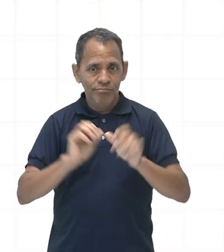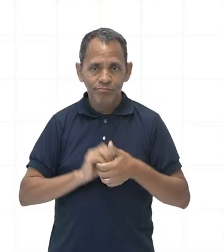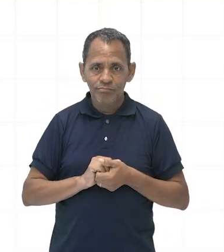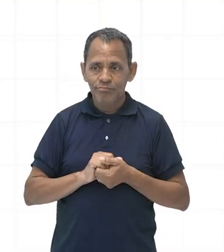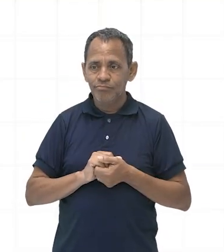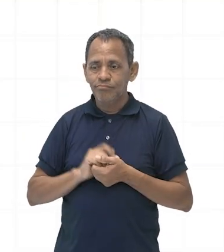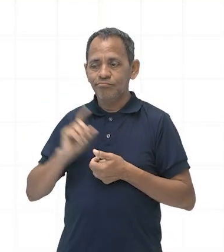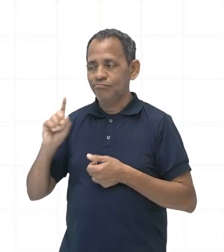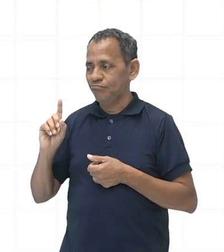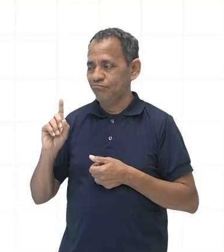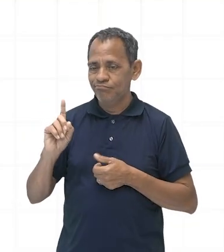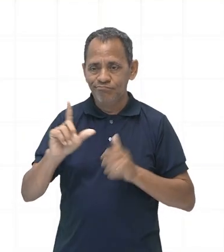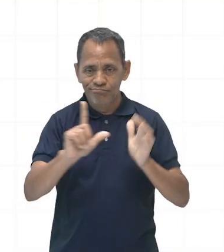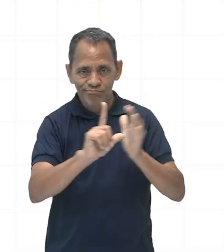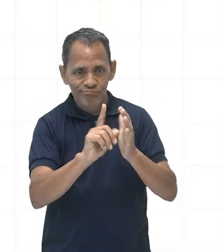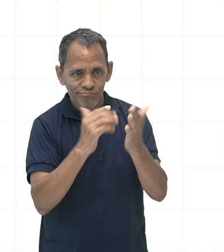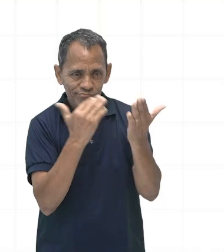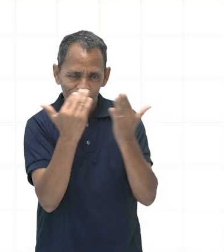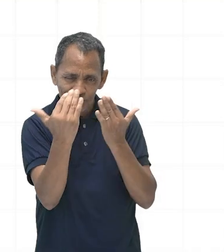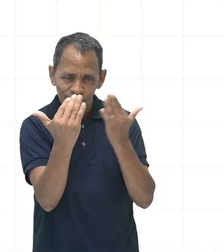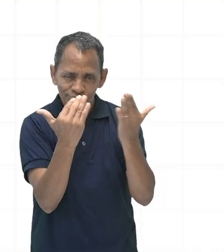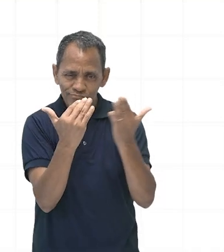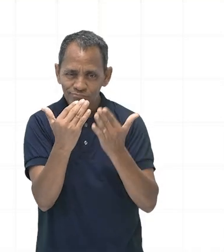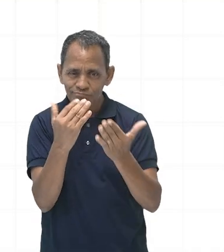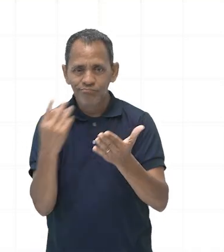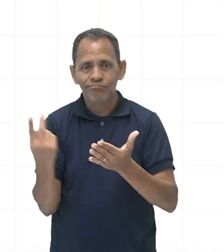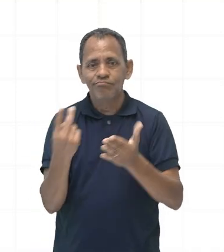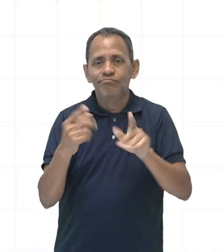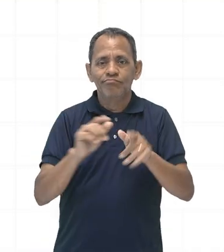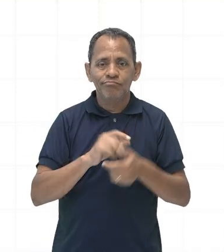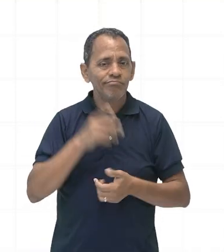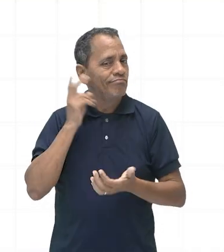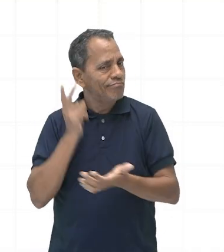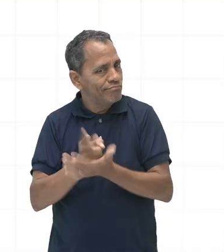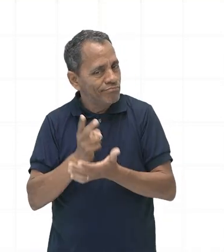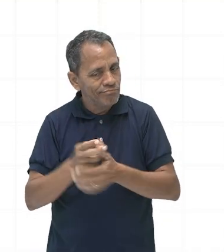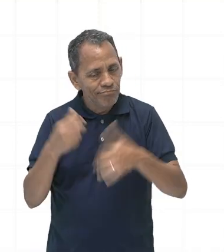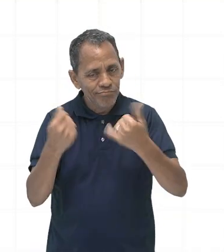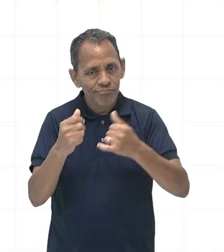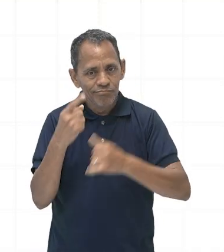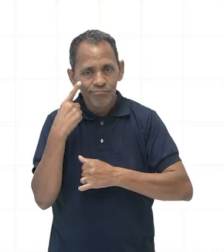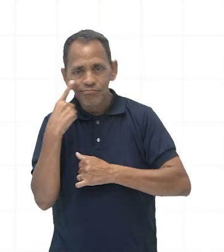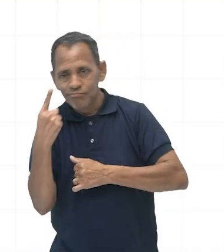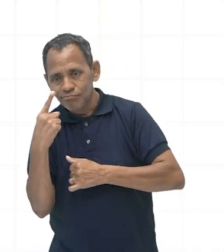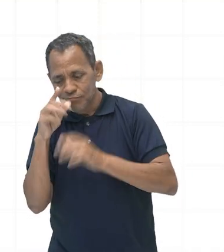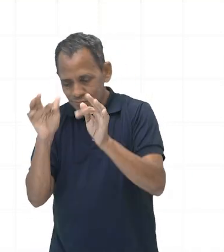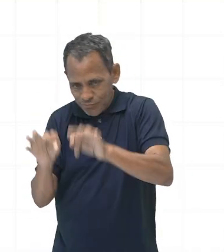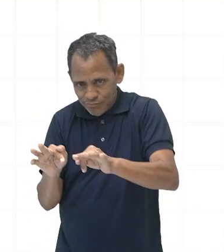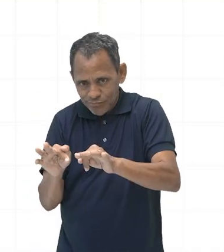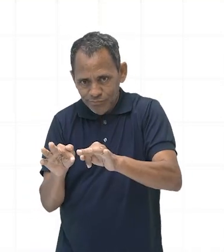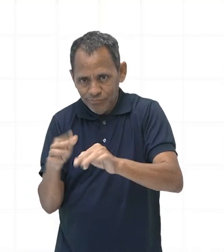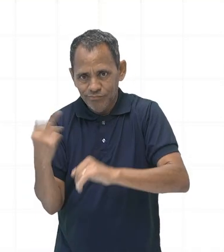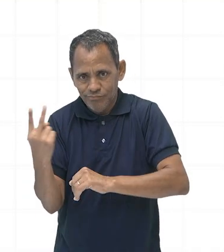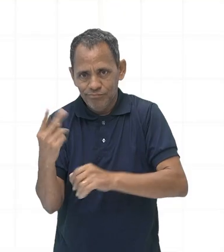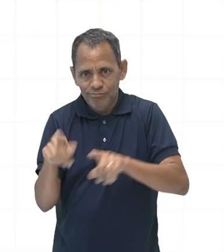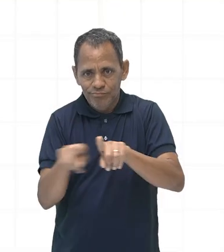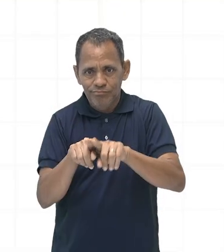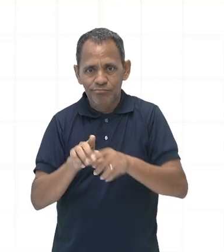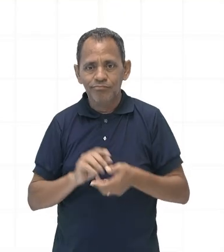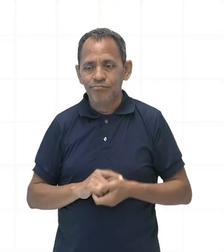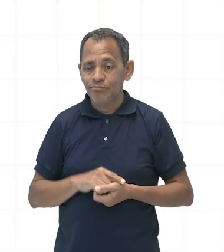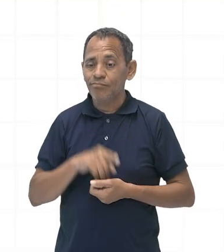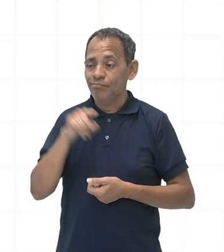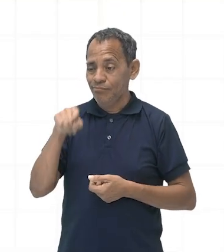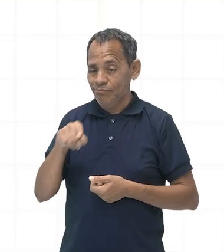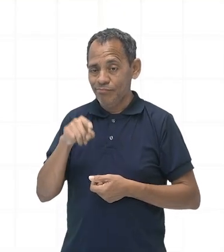né, quando a gente vai em uma loja, comparar preço. Então, eu sempre tenho que ver o preço final. Então, portanto, assim é mais interessante para